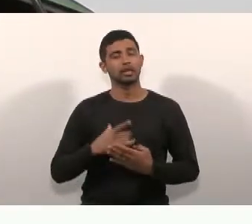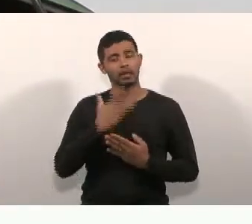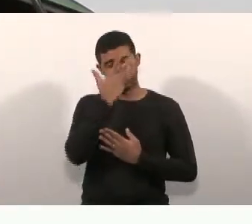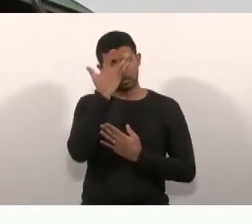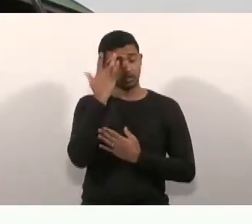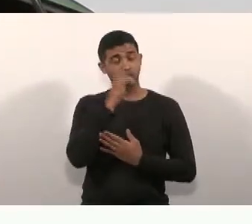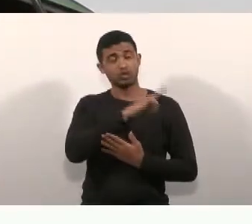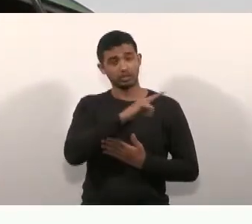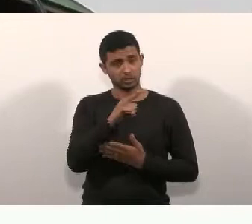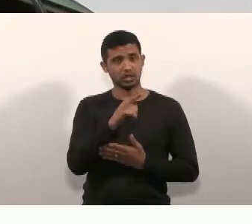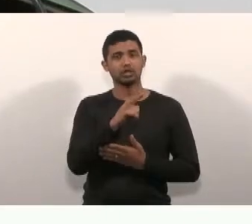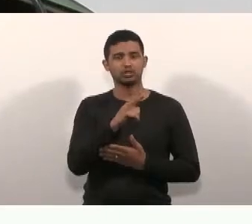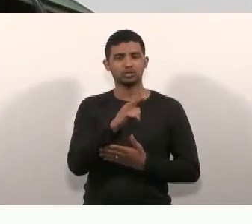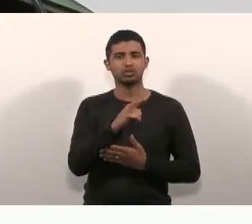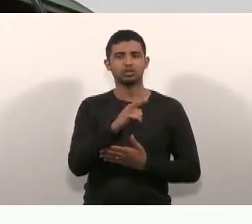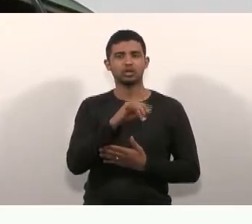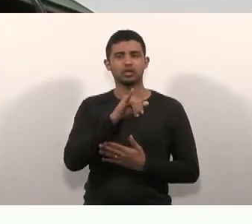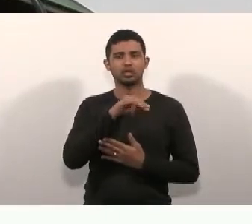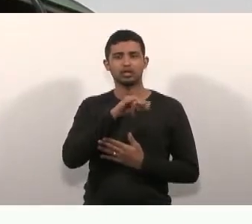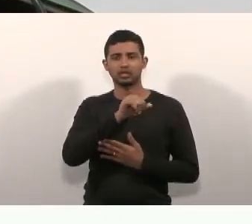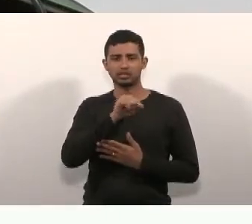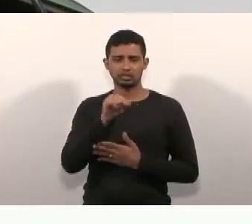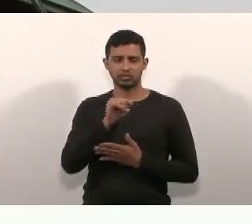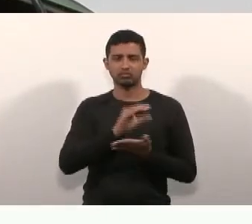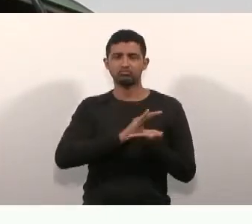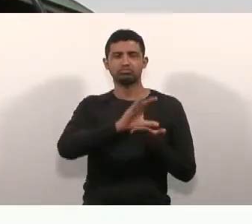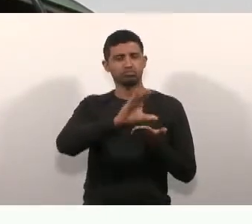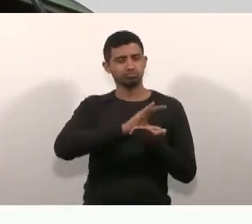contribuintes que forem comprovadamente,